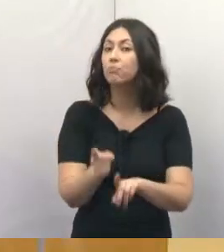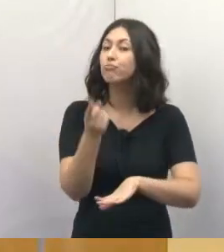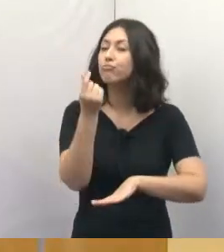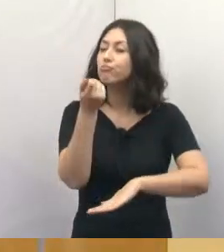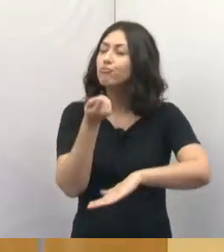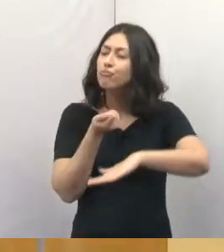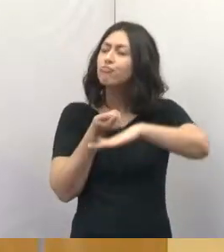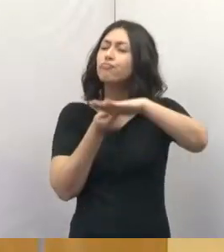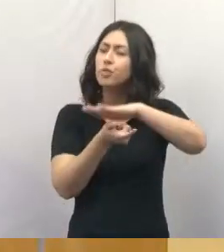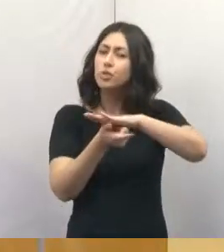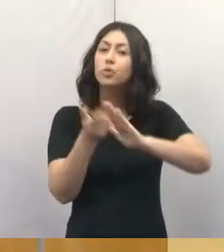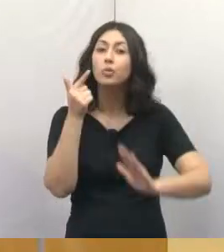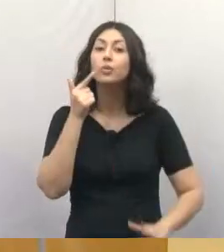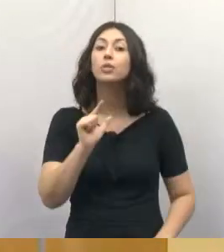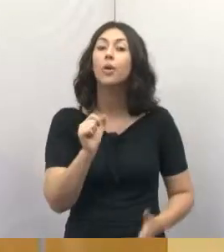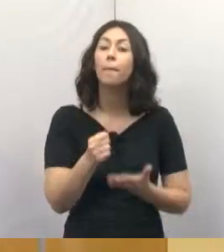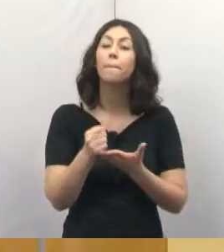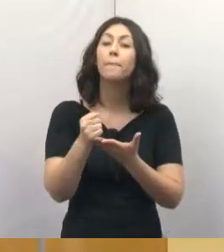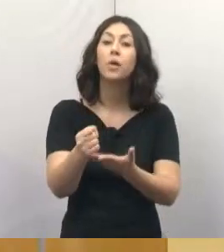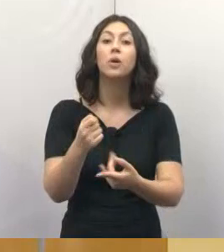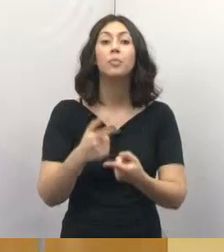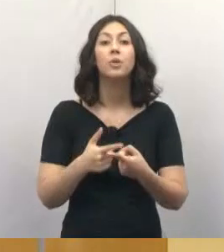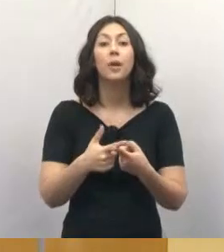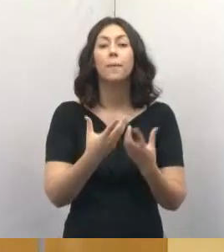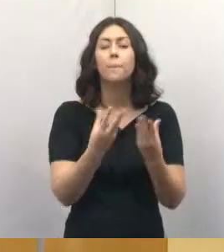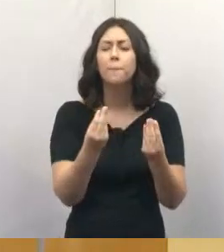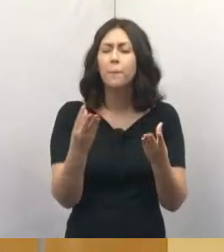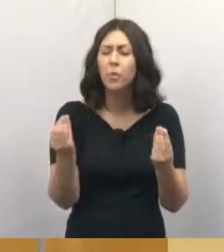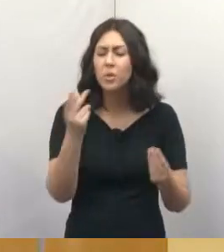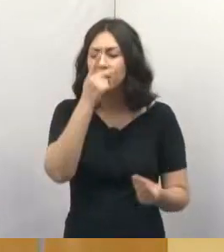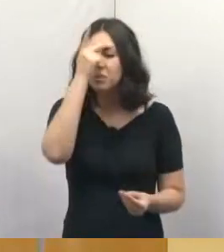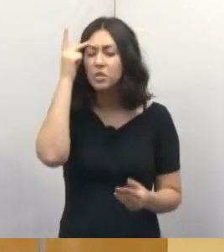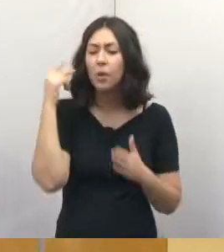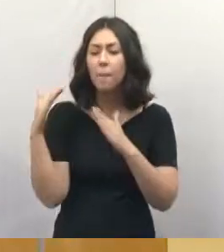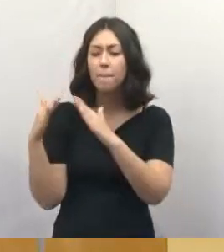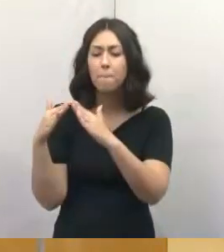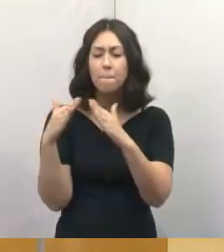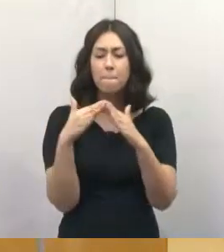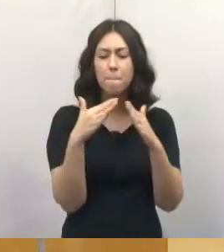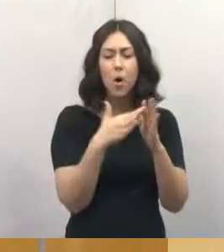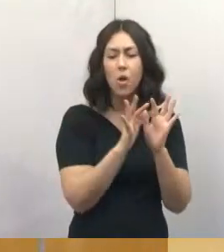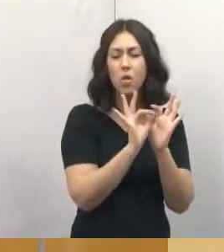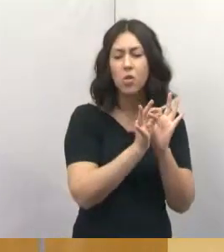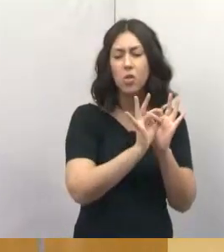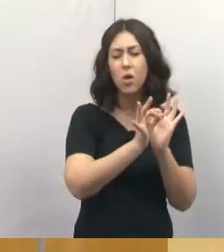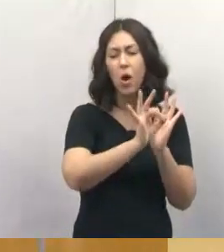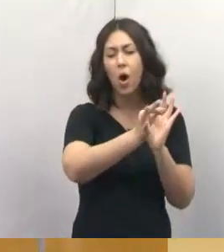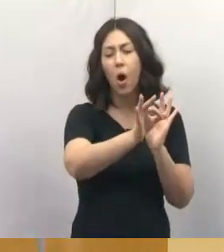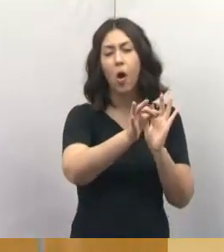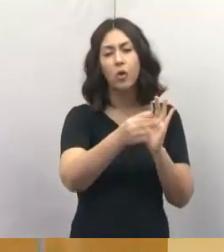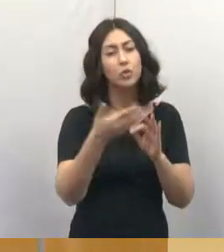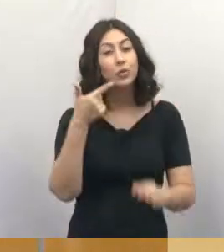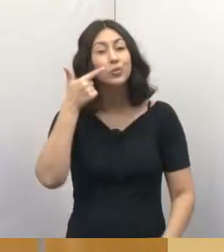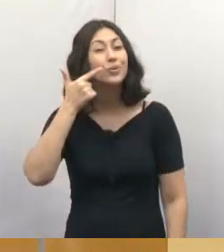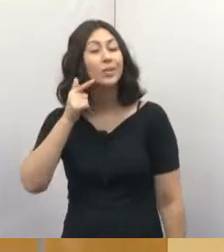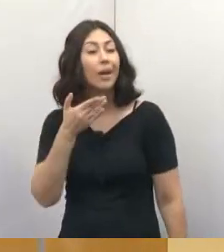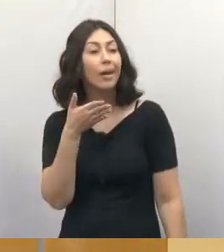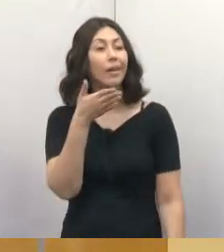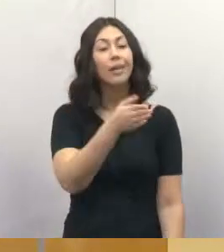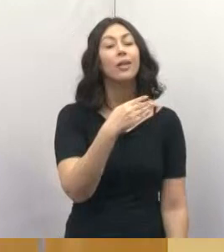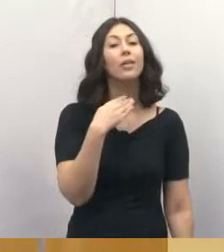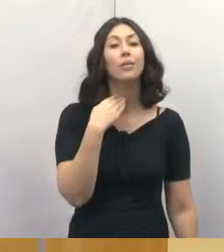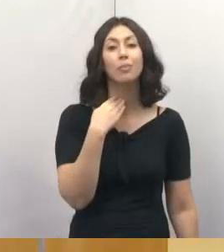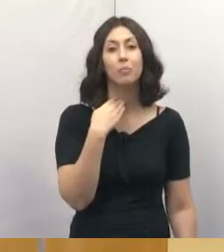que isso acontecesse? Porque muita gente mora afastado, não tem acesso aos bancos, não